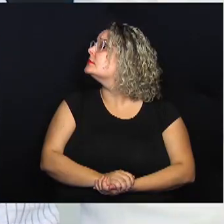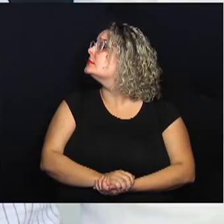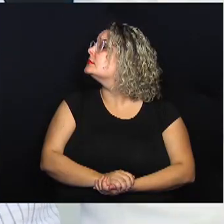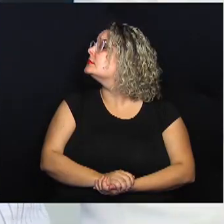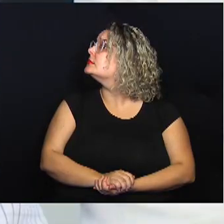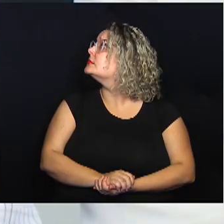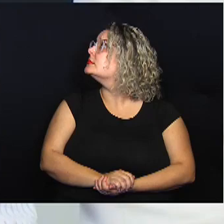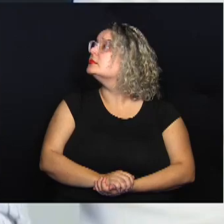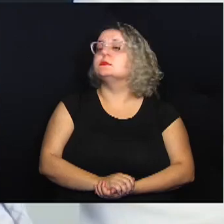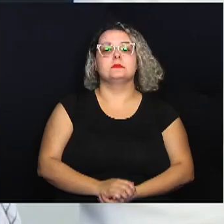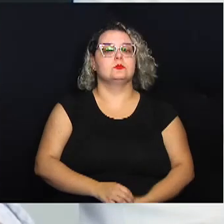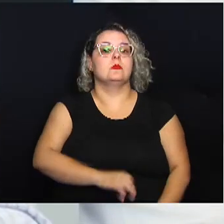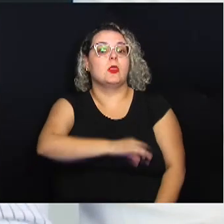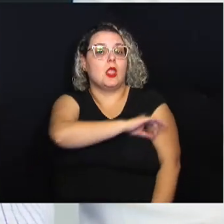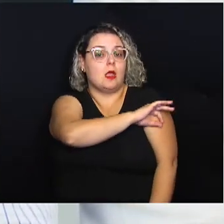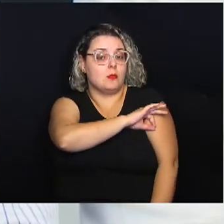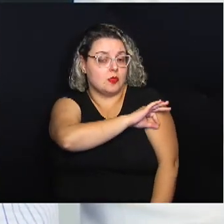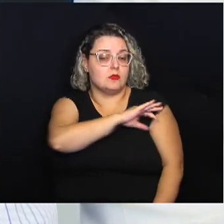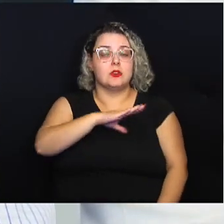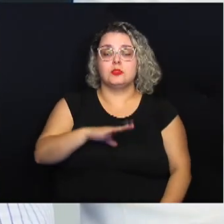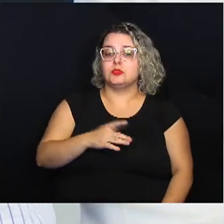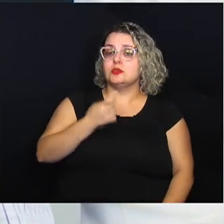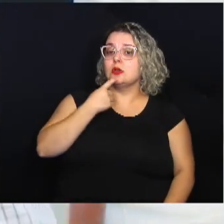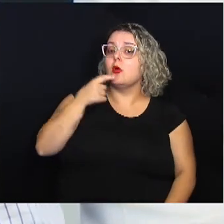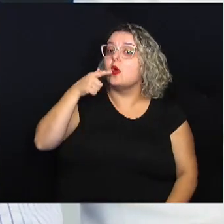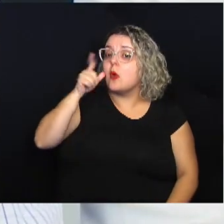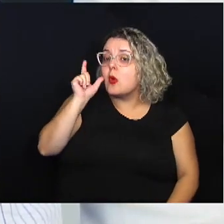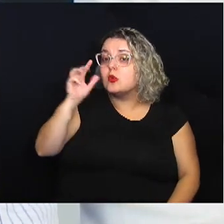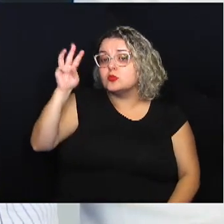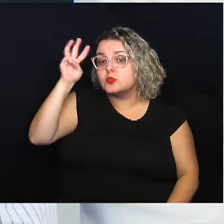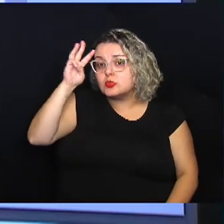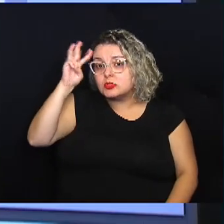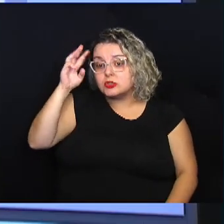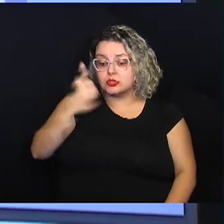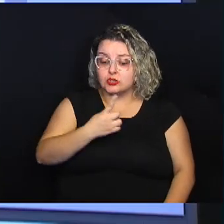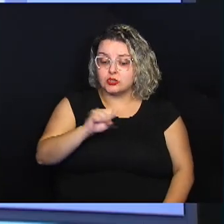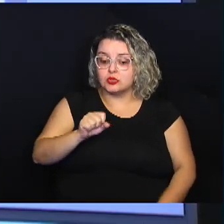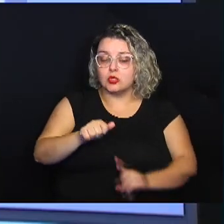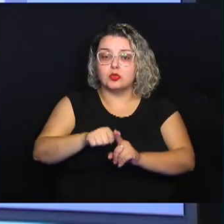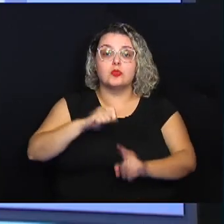A Prefeitura de Campinas lançou ontem, terça-feira, 18 de abril,